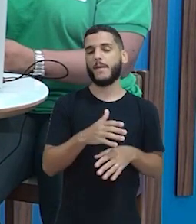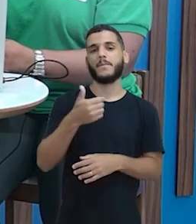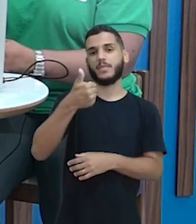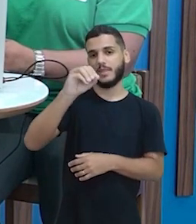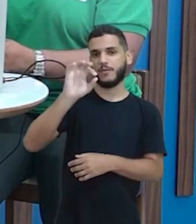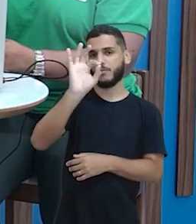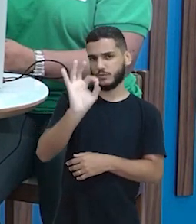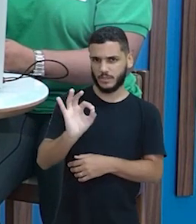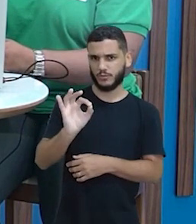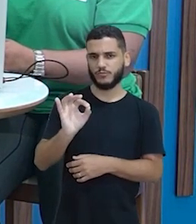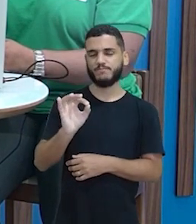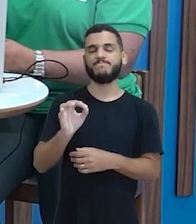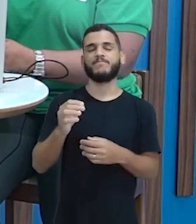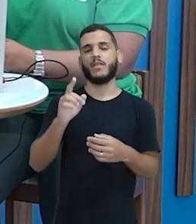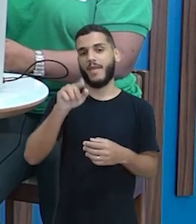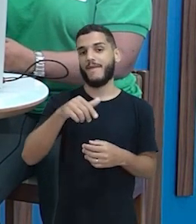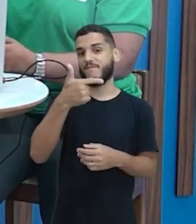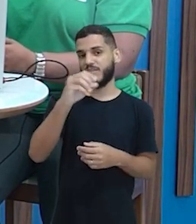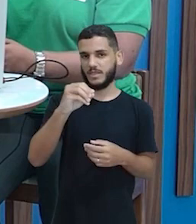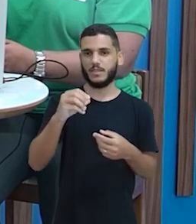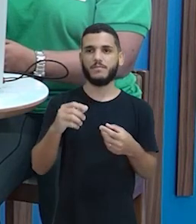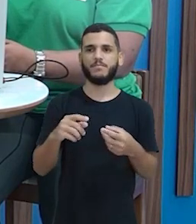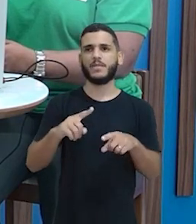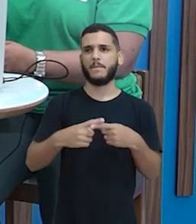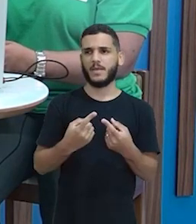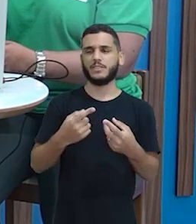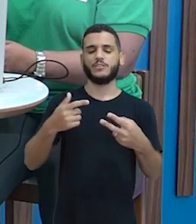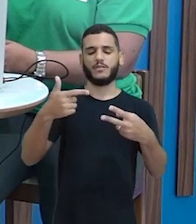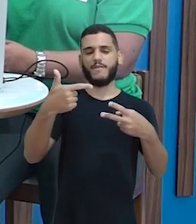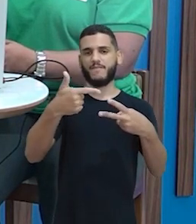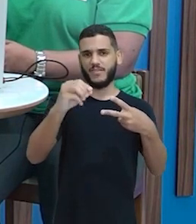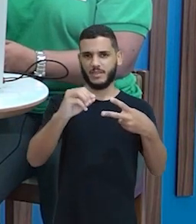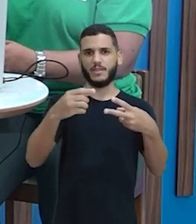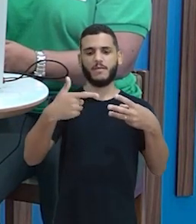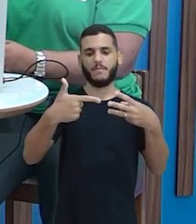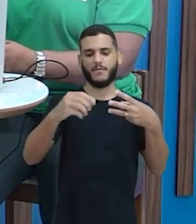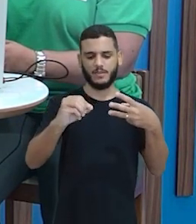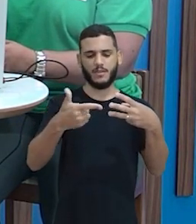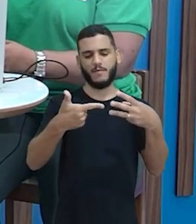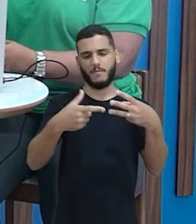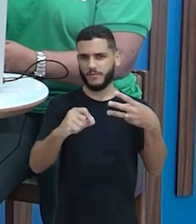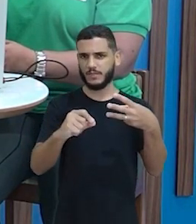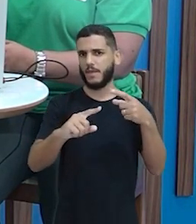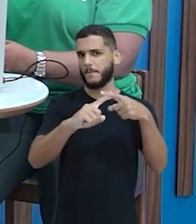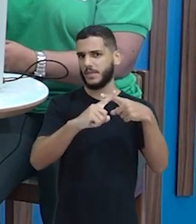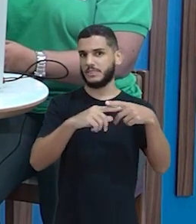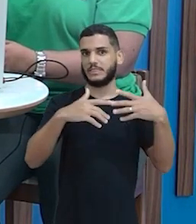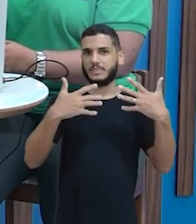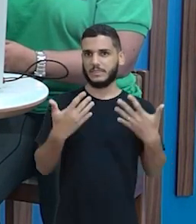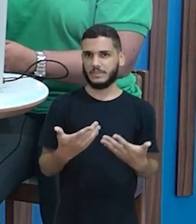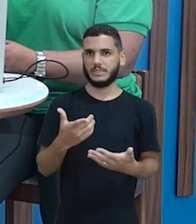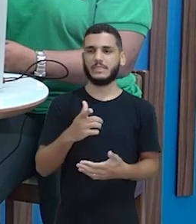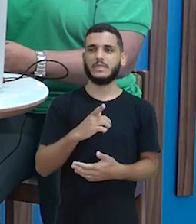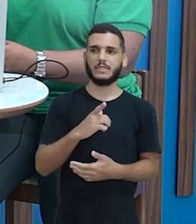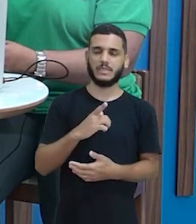10% de 200 dá 20 olha só mas 30% é 20 + 20 + 20 e aí eu tenho